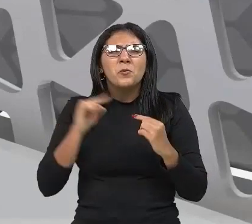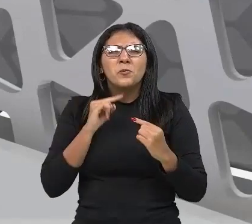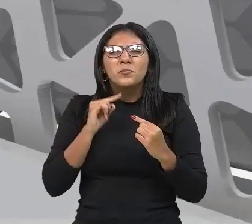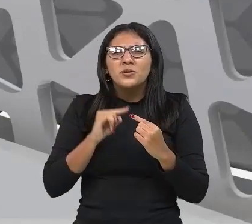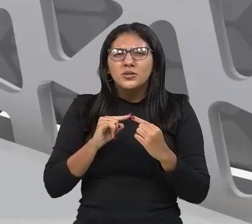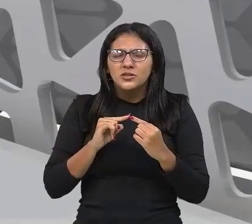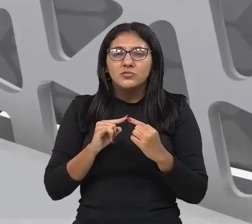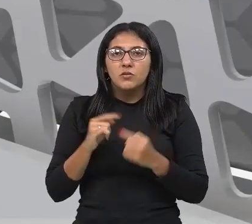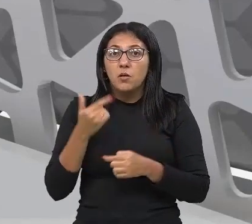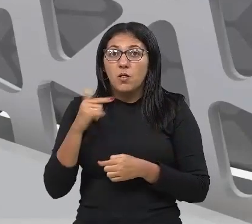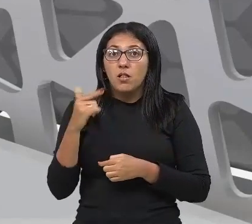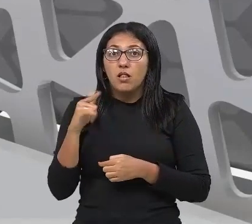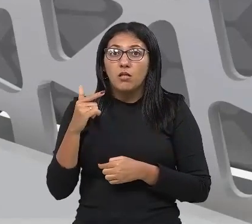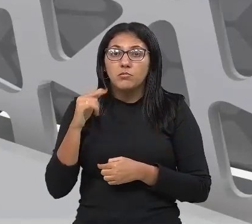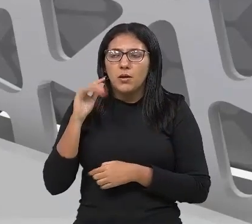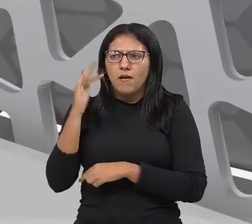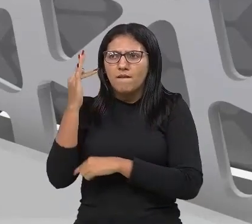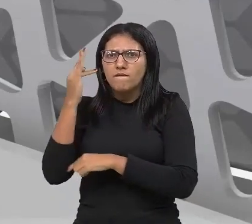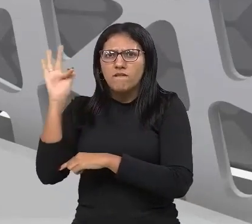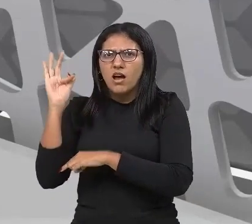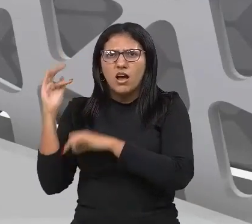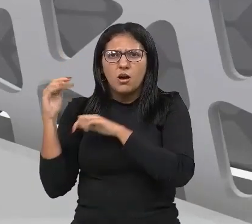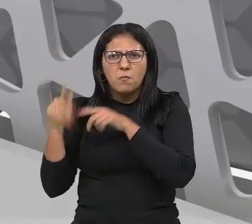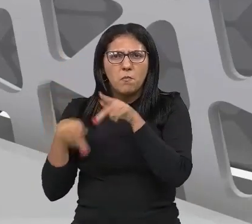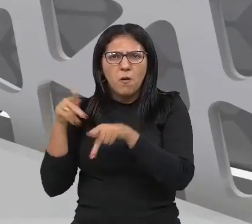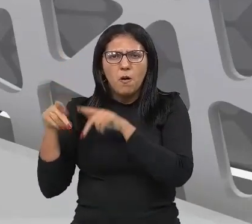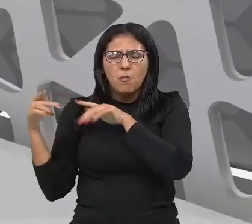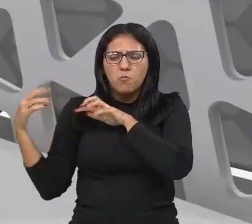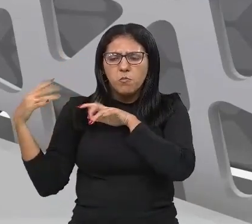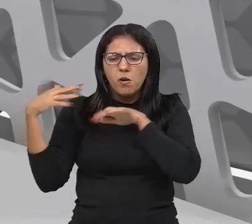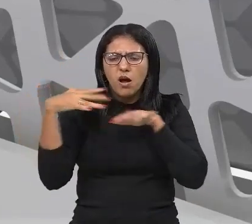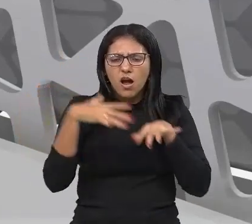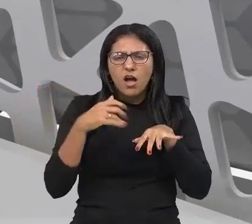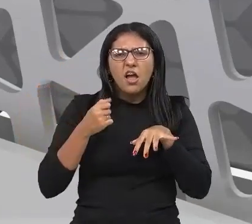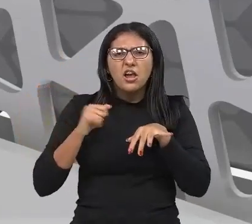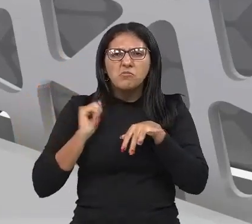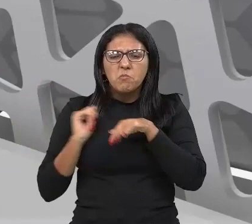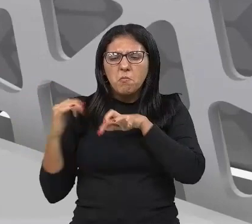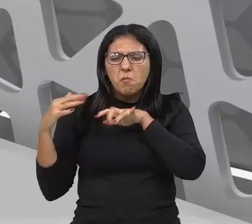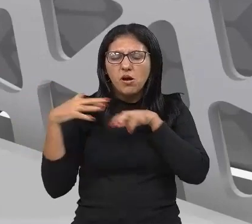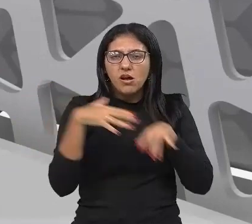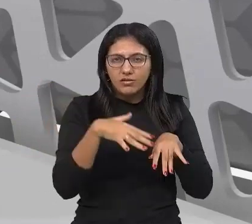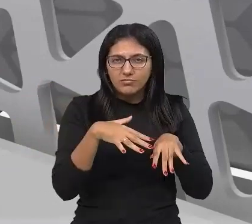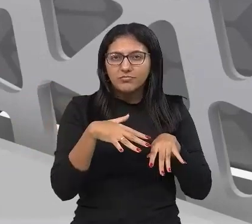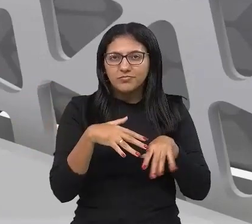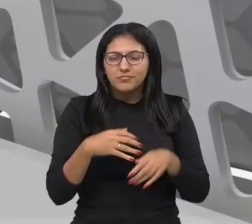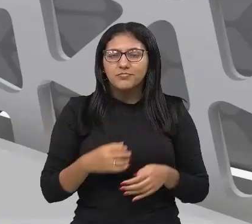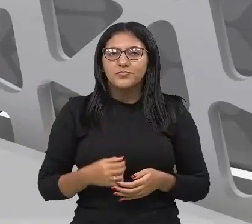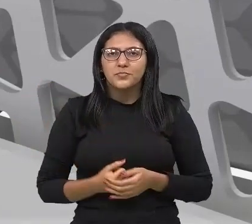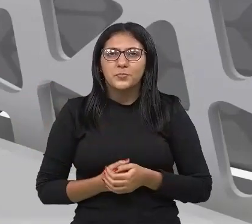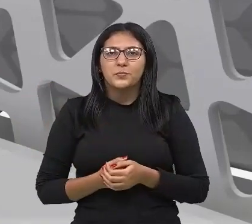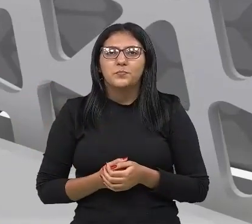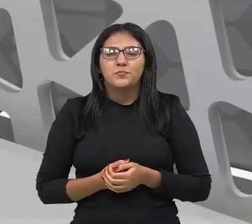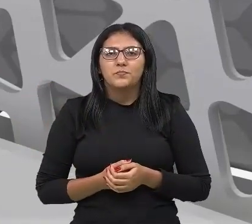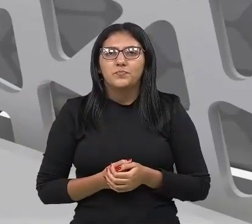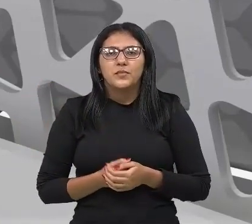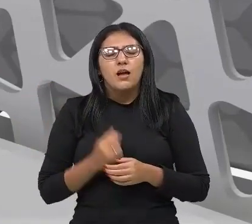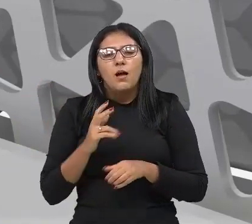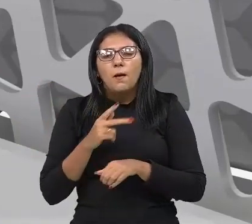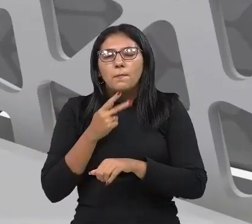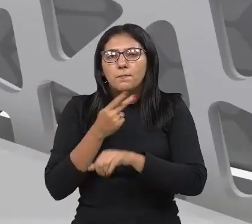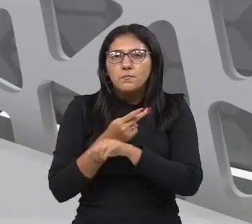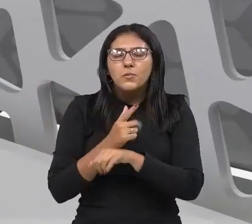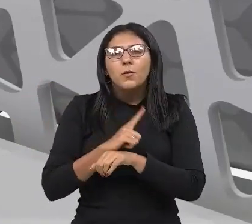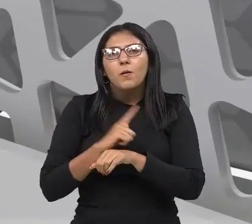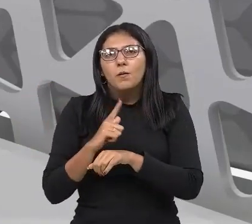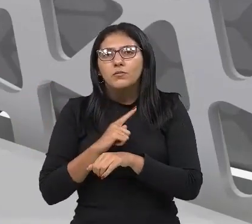invasão, principalmente ali dos franceses, dos holandeses e também dos espanhóis. Após isso, foram ocorrendo as explorações,